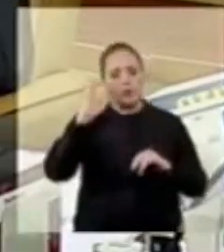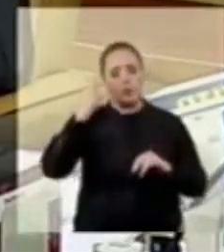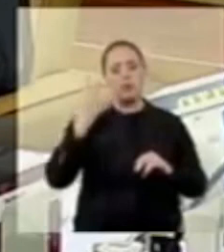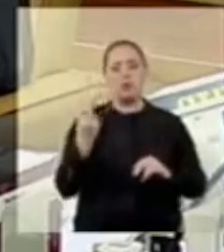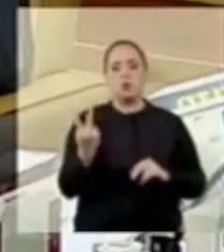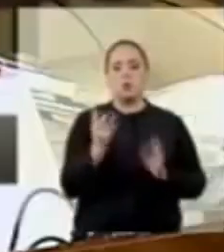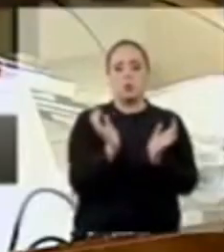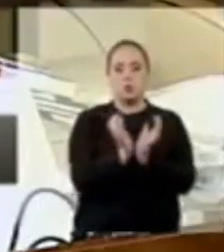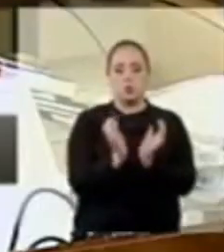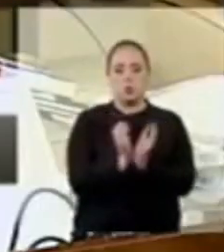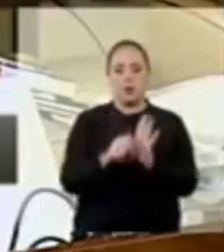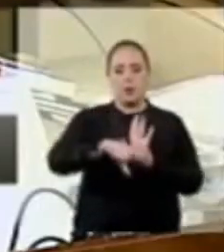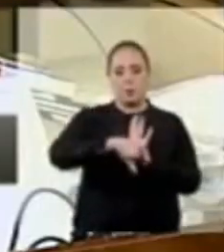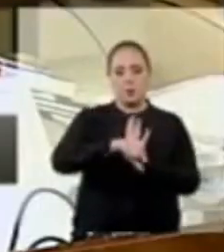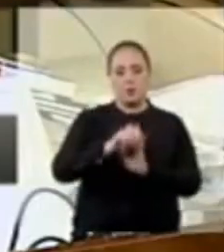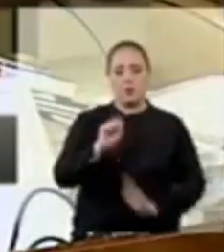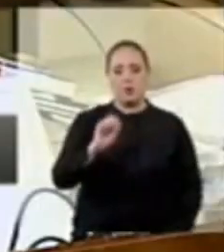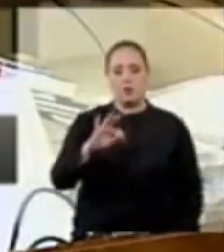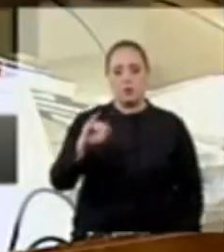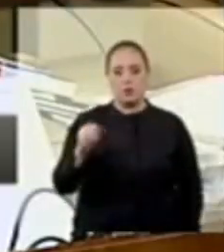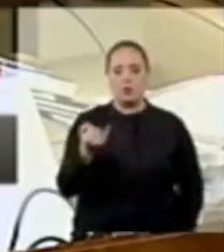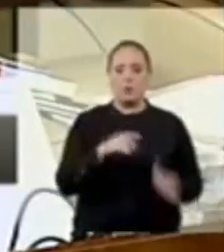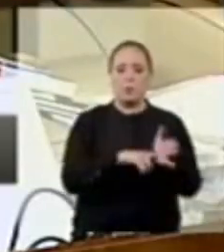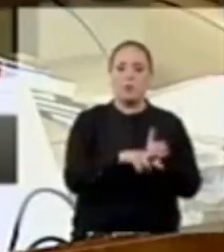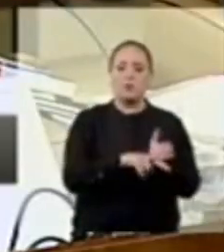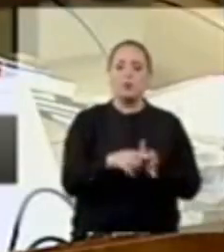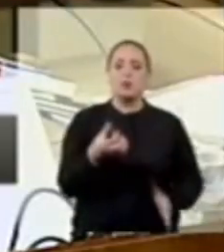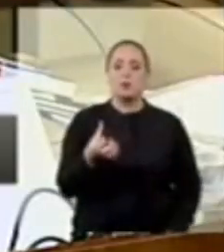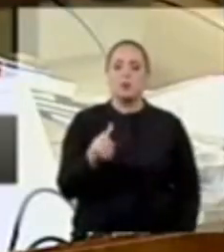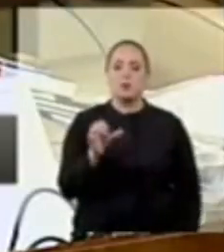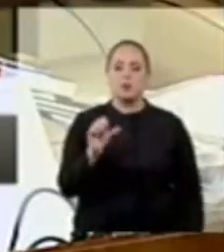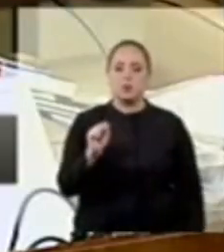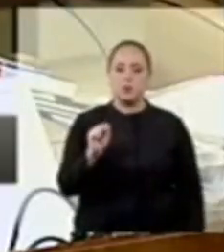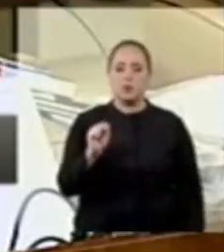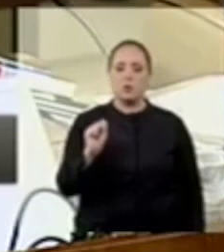turmas criminais do tribunal pesquisaram 68